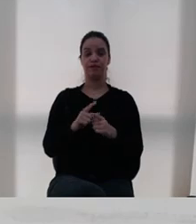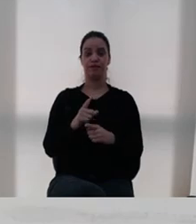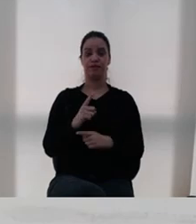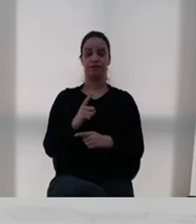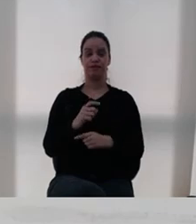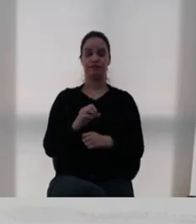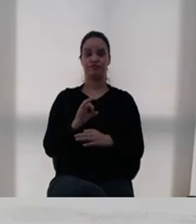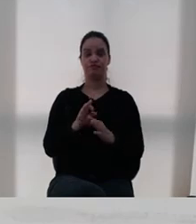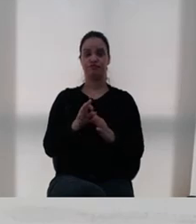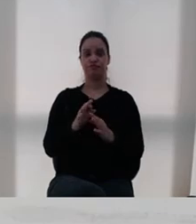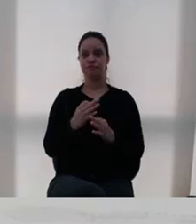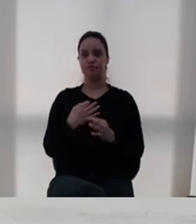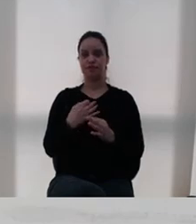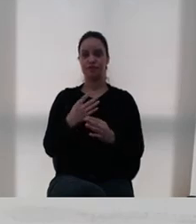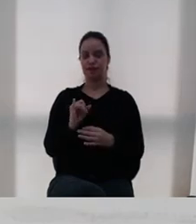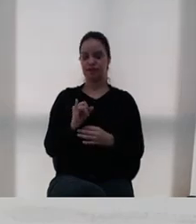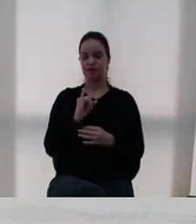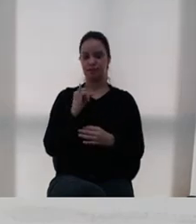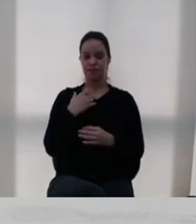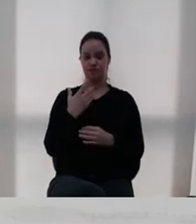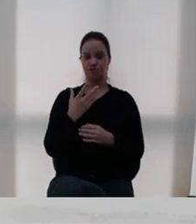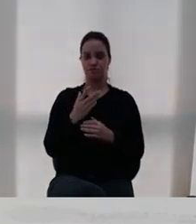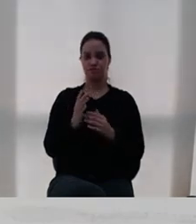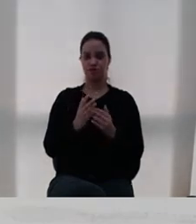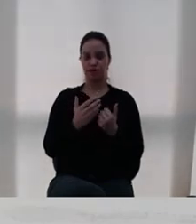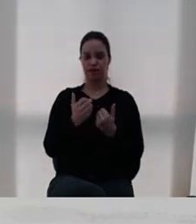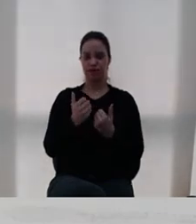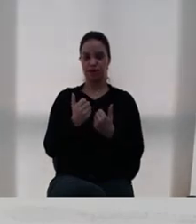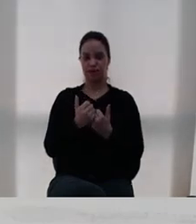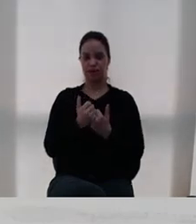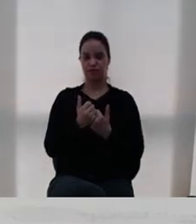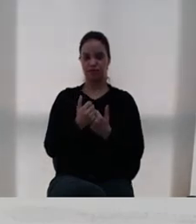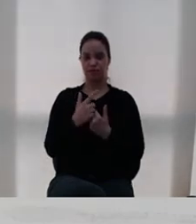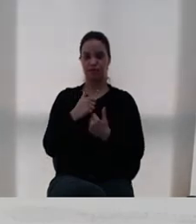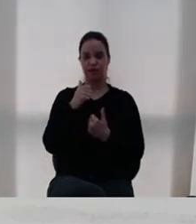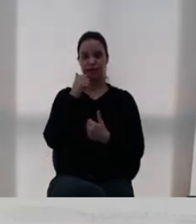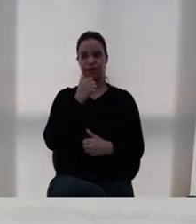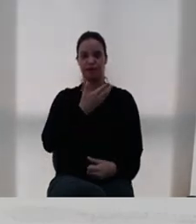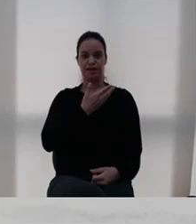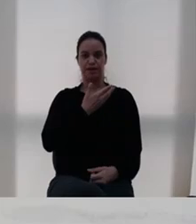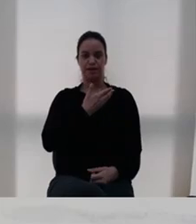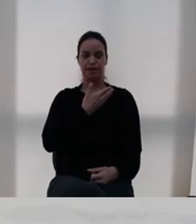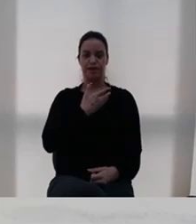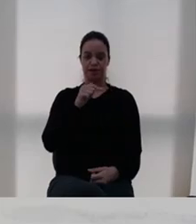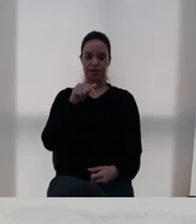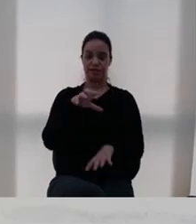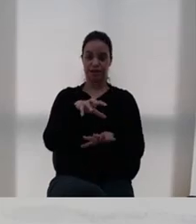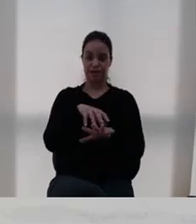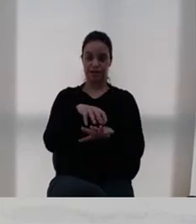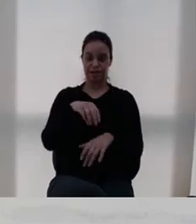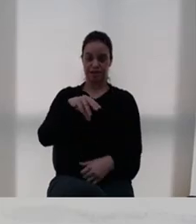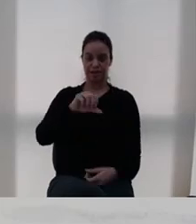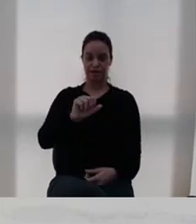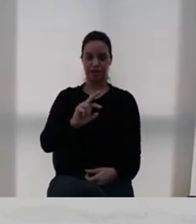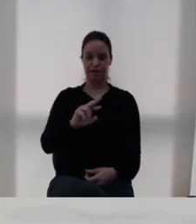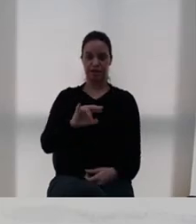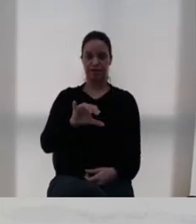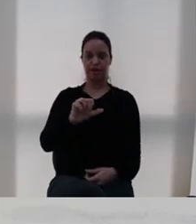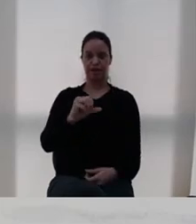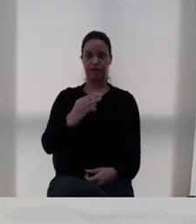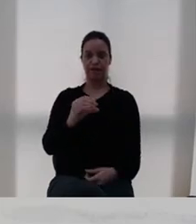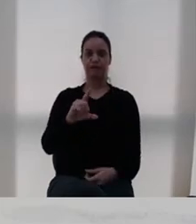temos, justamente por essa importância, uma assessoria que é daqui, a colega assessora é da unidade, a colega Maria Cláudia, que tem